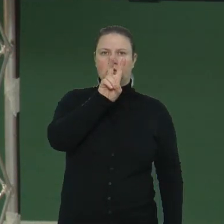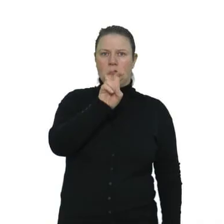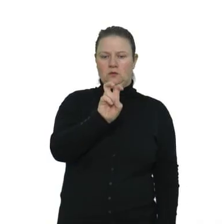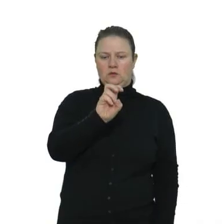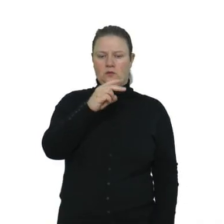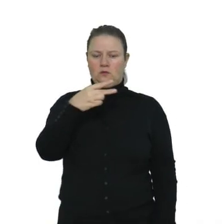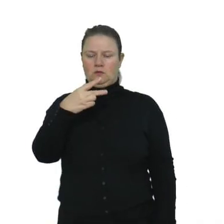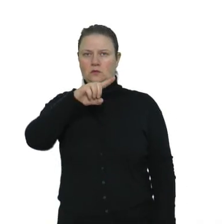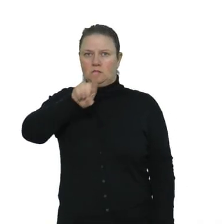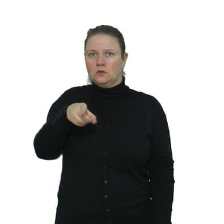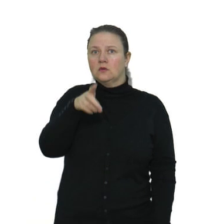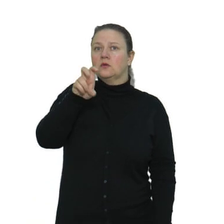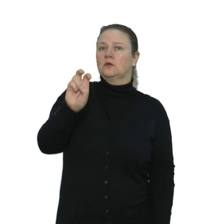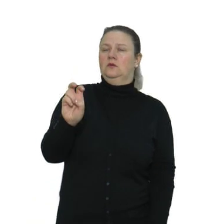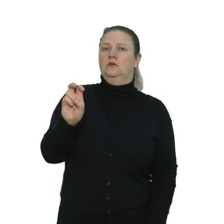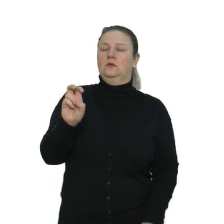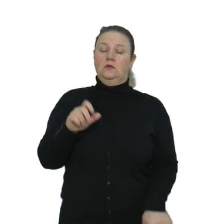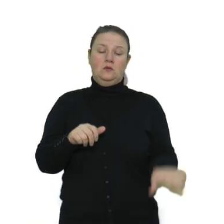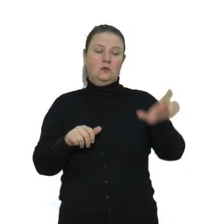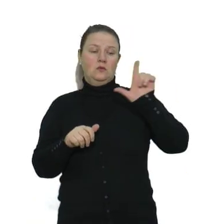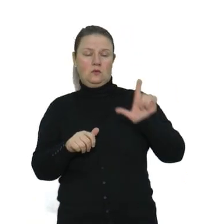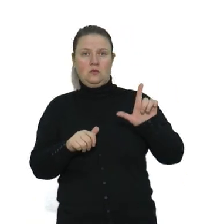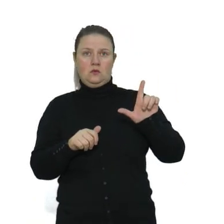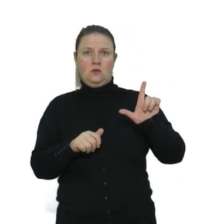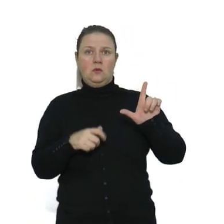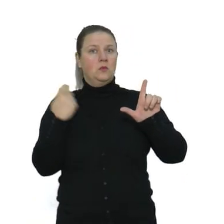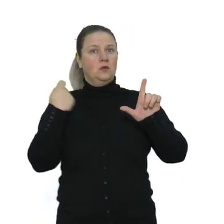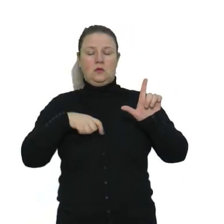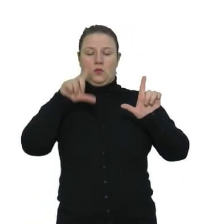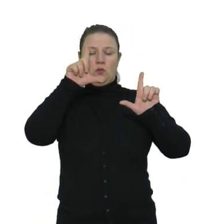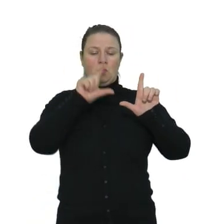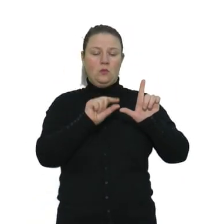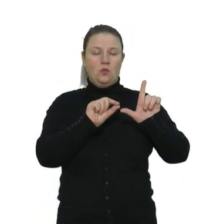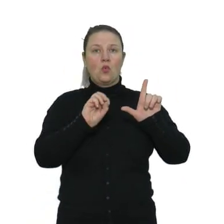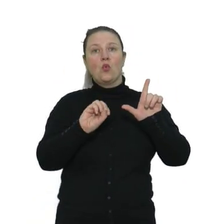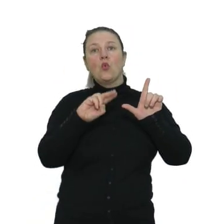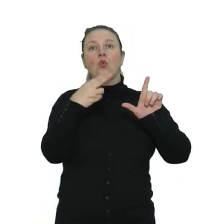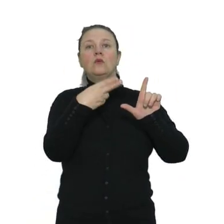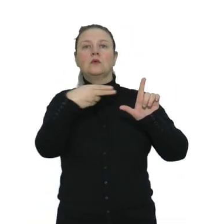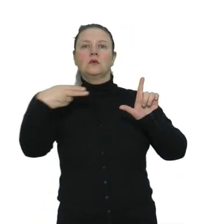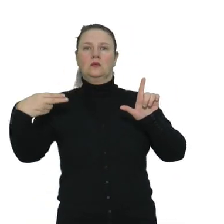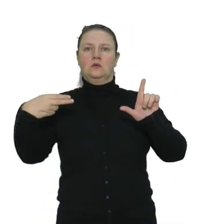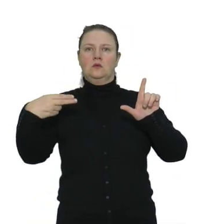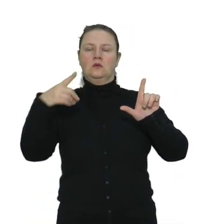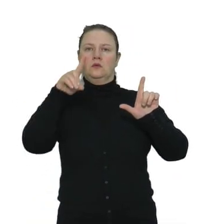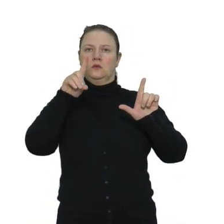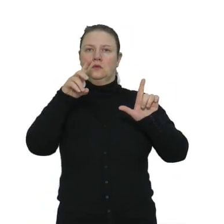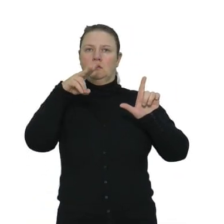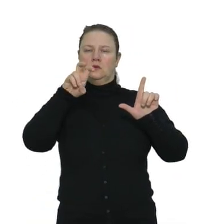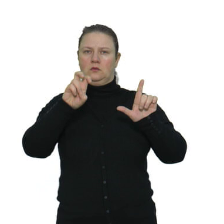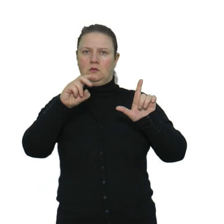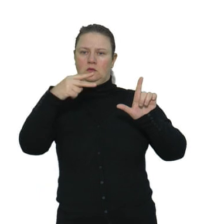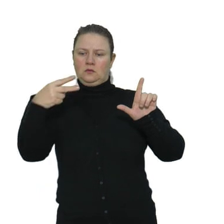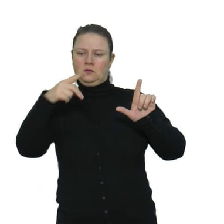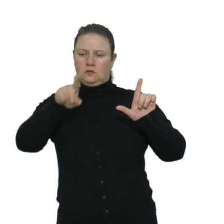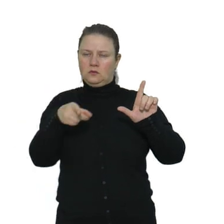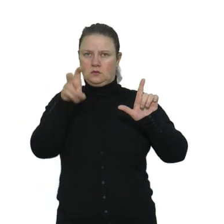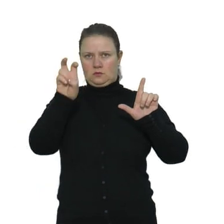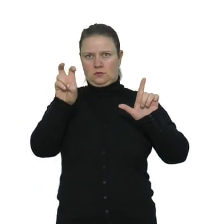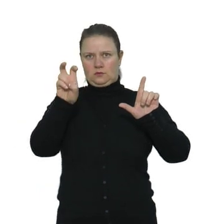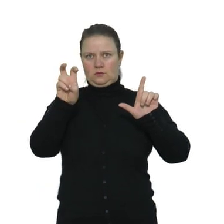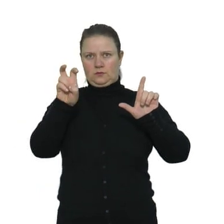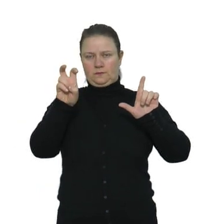152,5. Então, nesse caso, a largura tem que ser o quê? Menor ou igual a 152,5 para conseguir